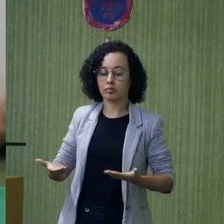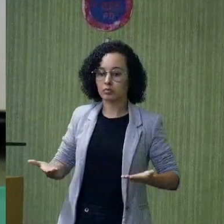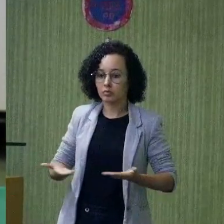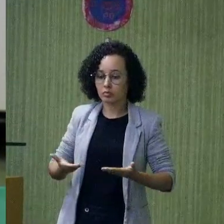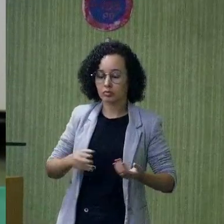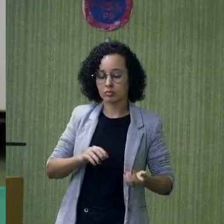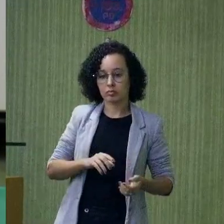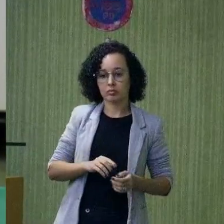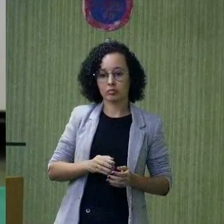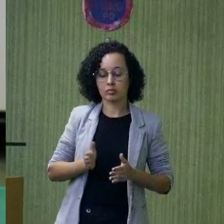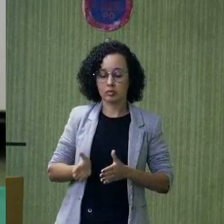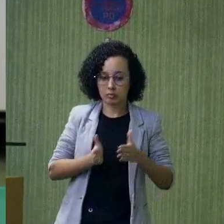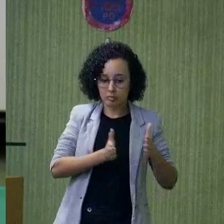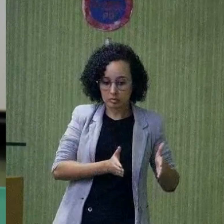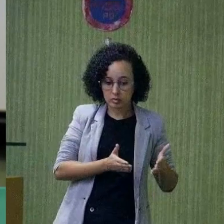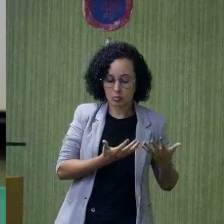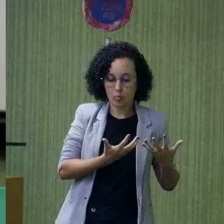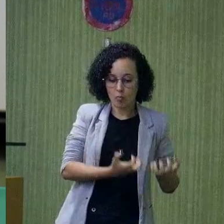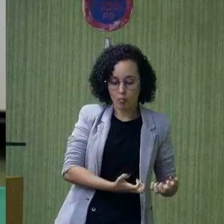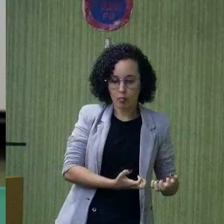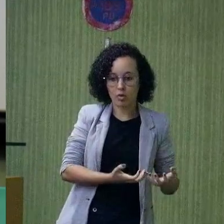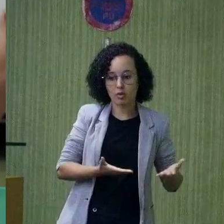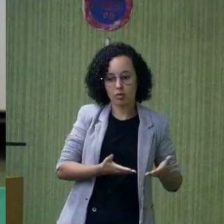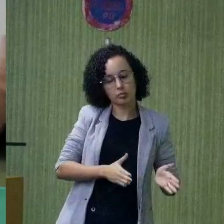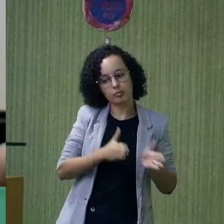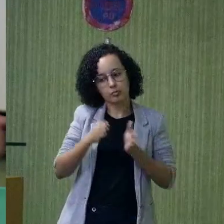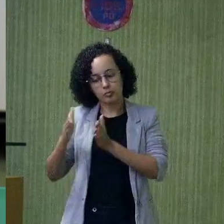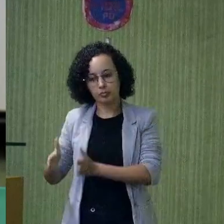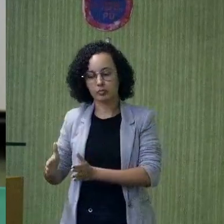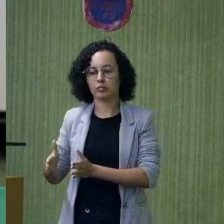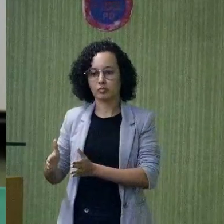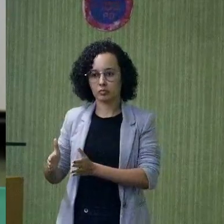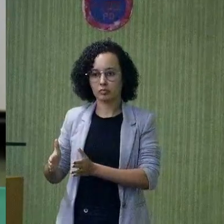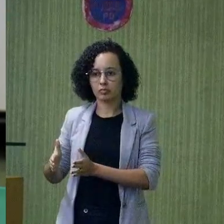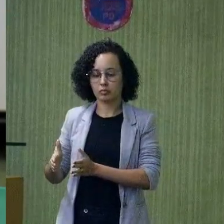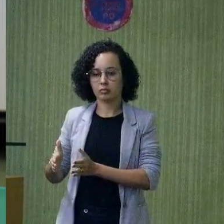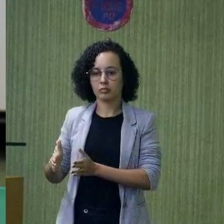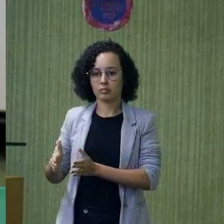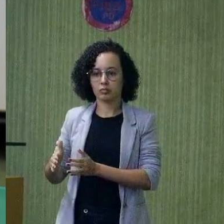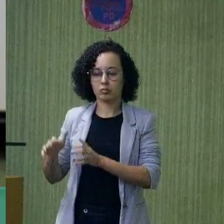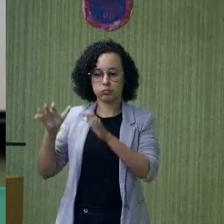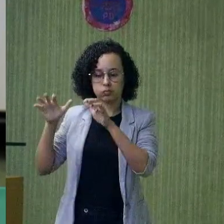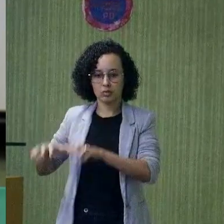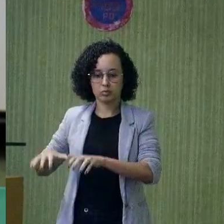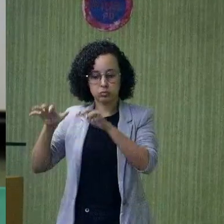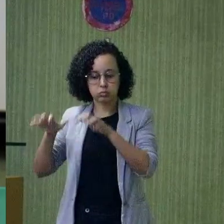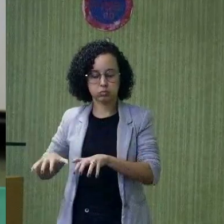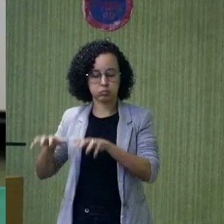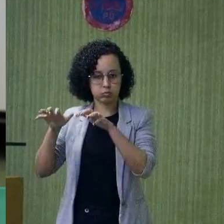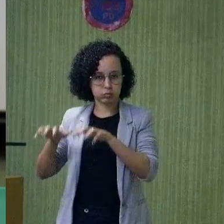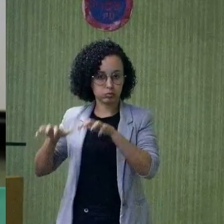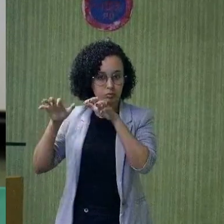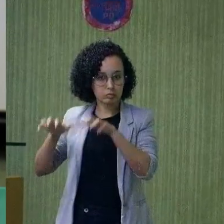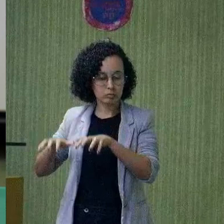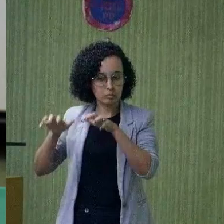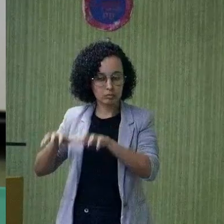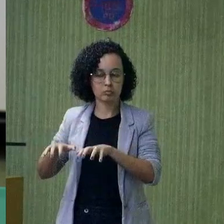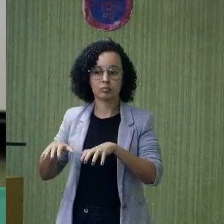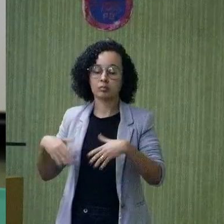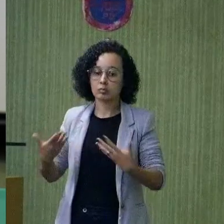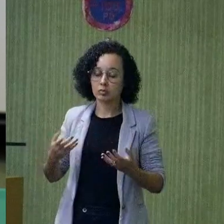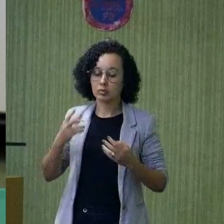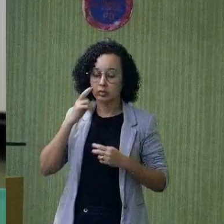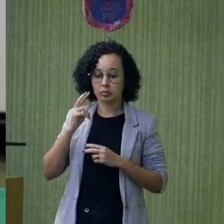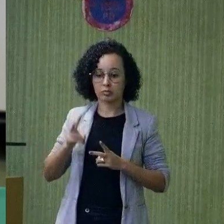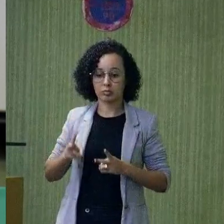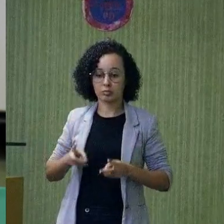outro né do outro do oposto e assim a gente fica vendo como é importante né